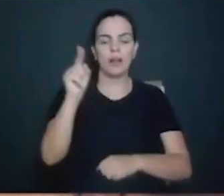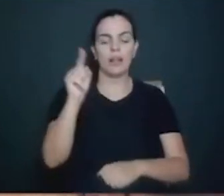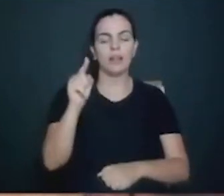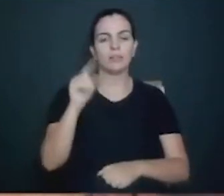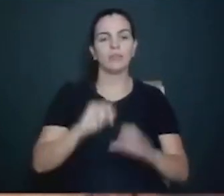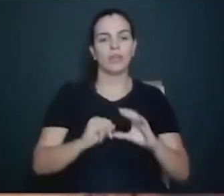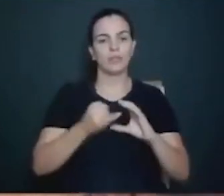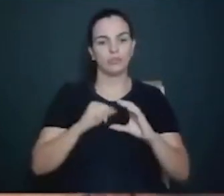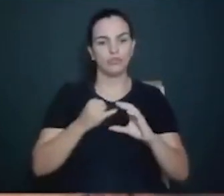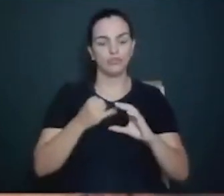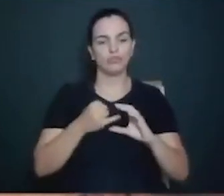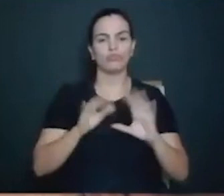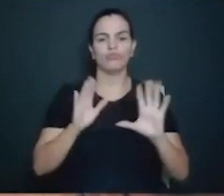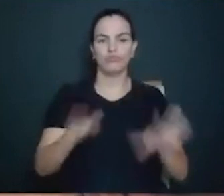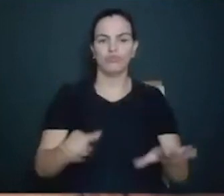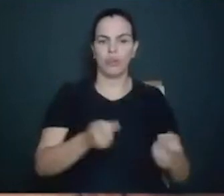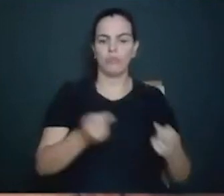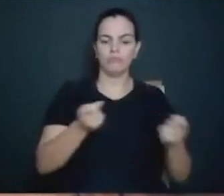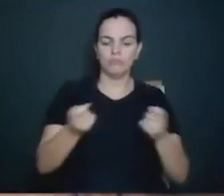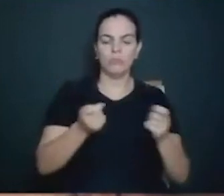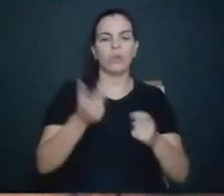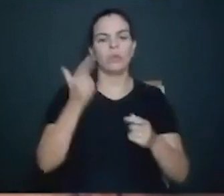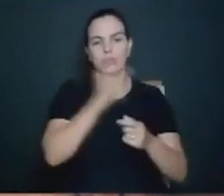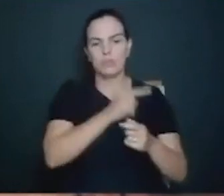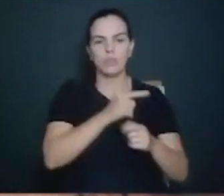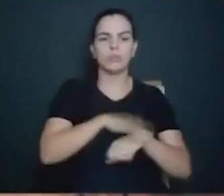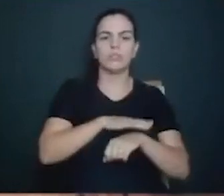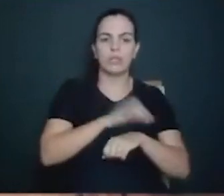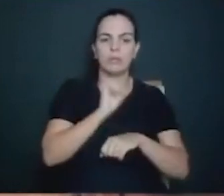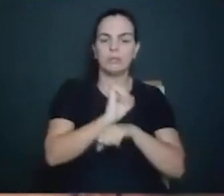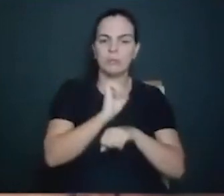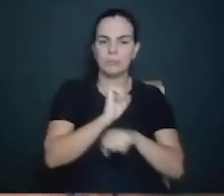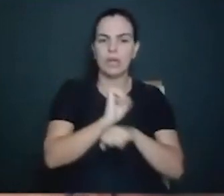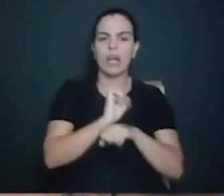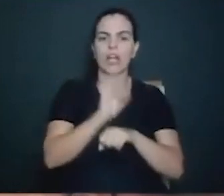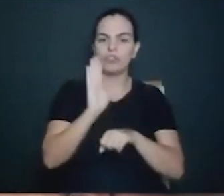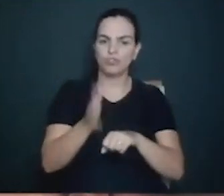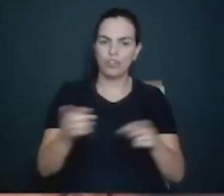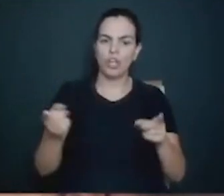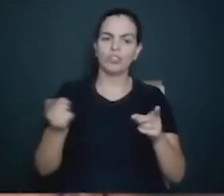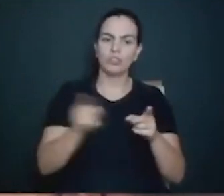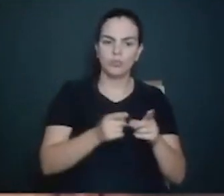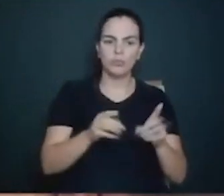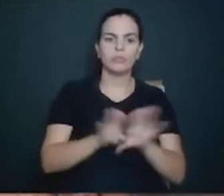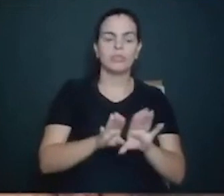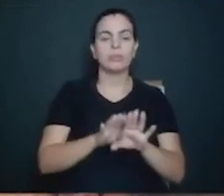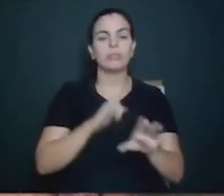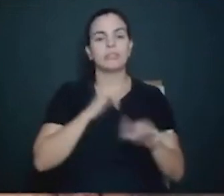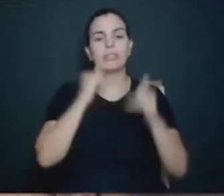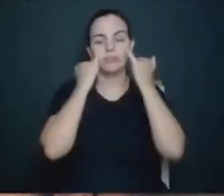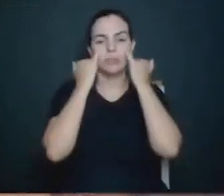mais estabilizado o tempo de espera, diminuído, e também já recebemos a informação que